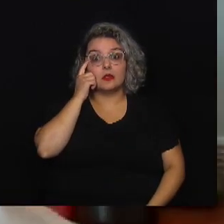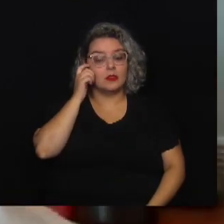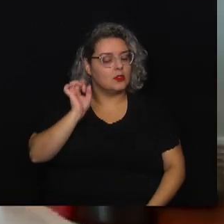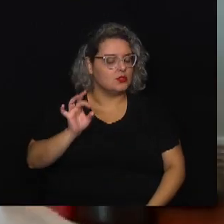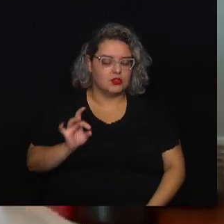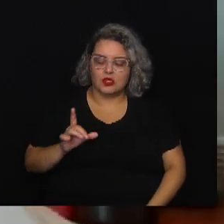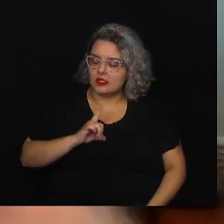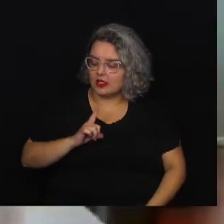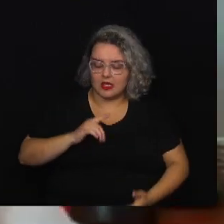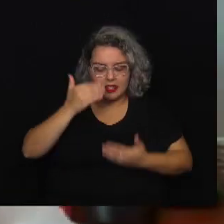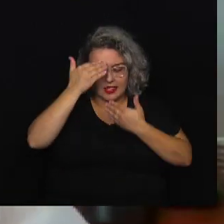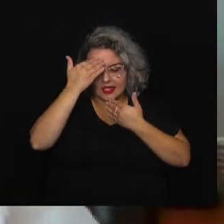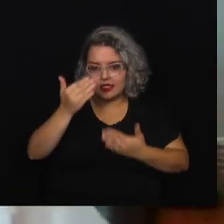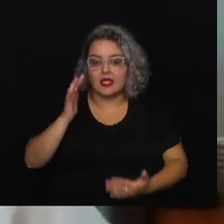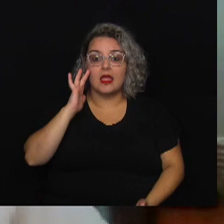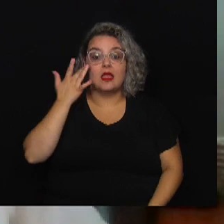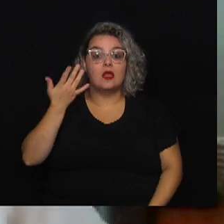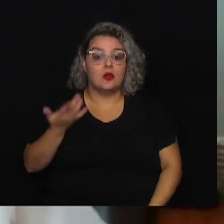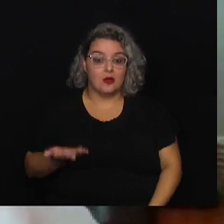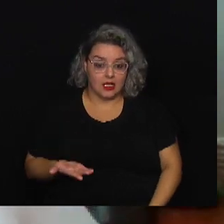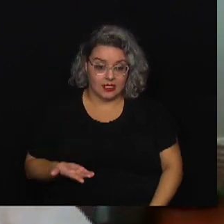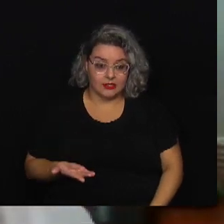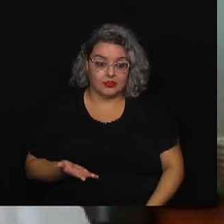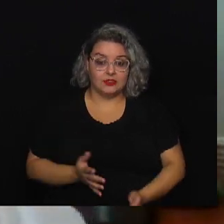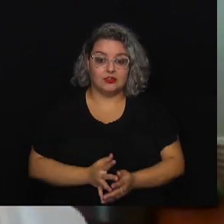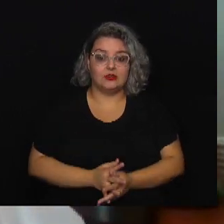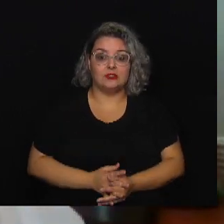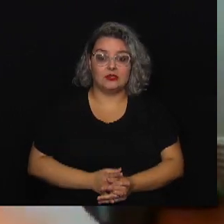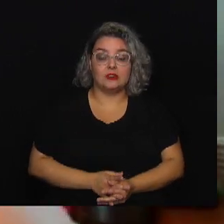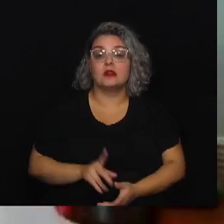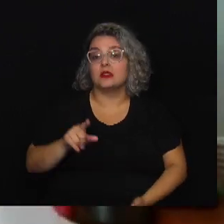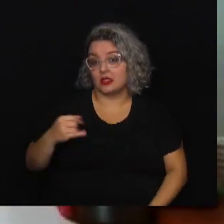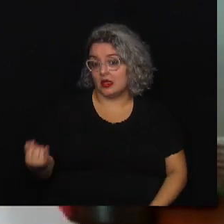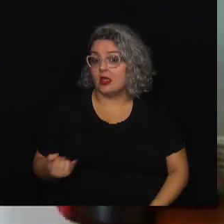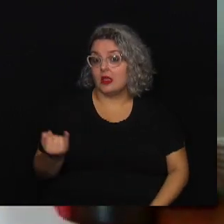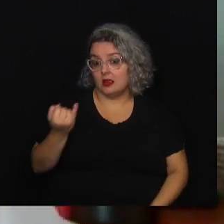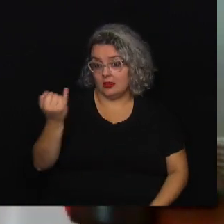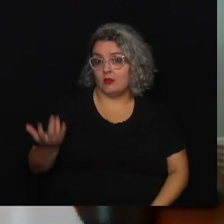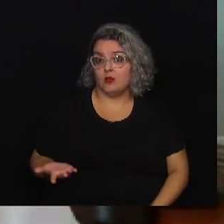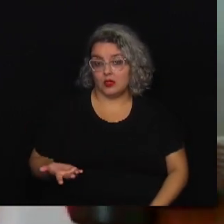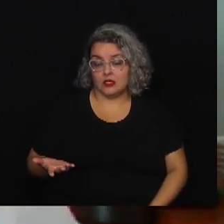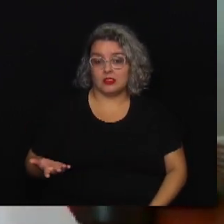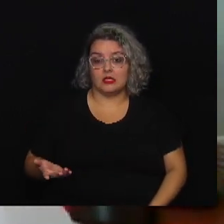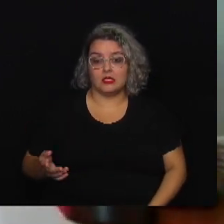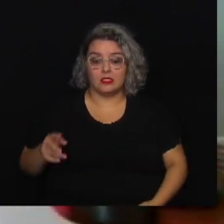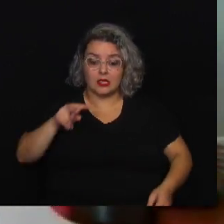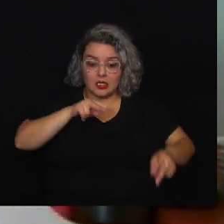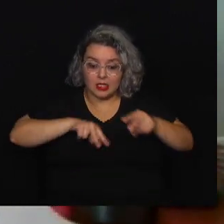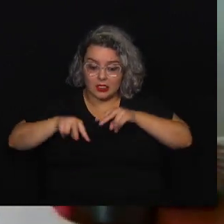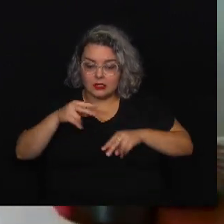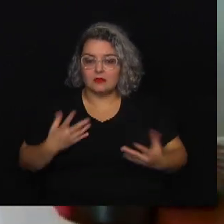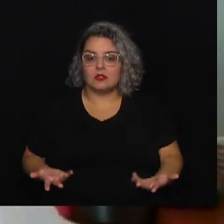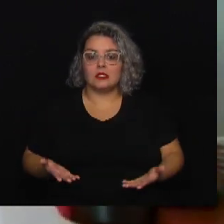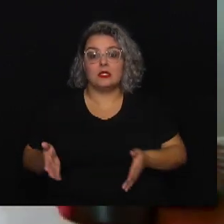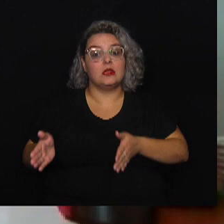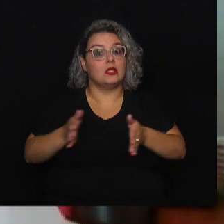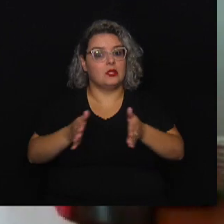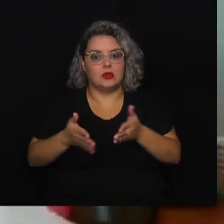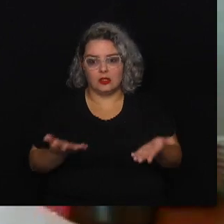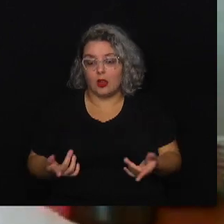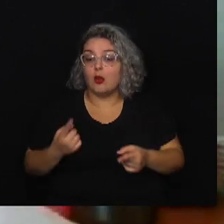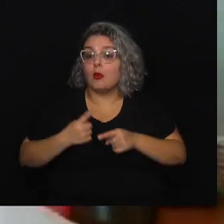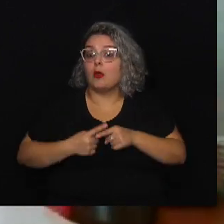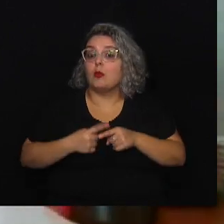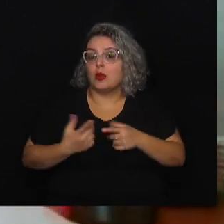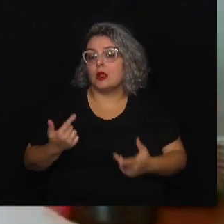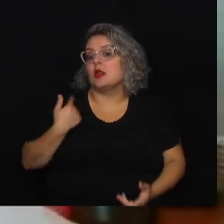né? Eu acho que é muito importante, né, essa abordagem agora, neste momento, porque a